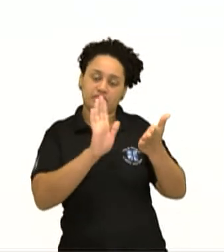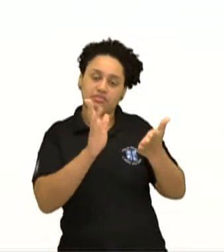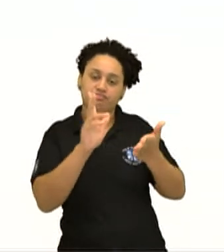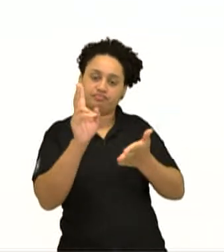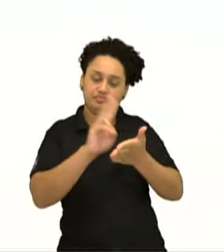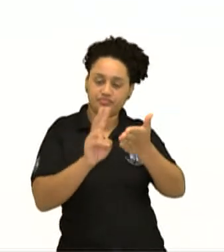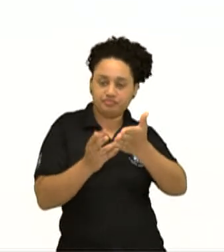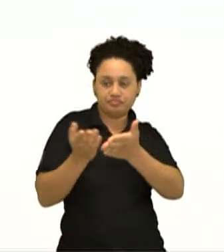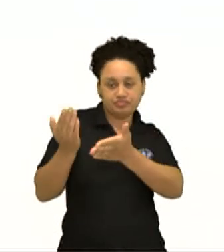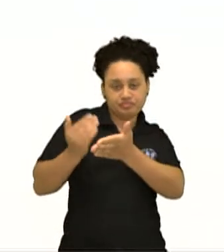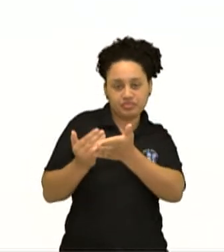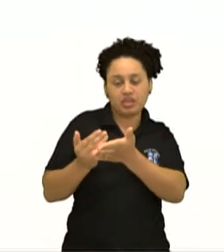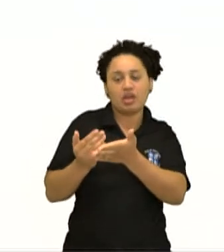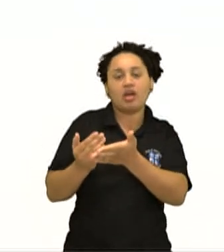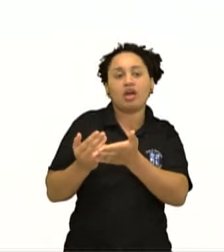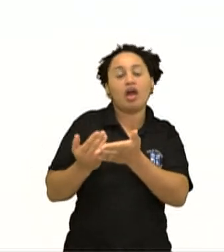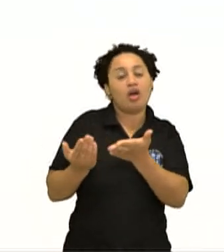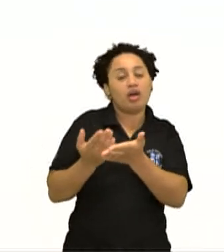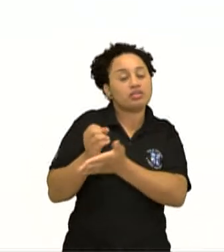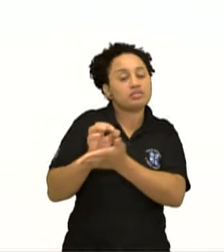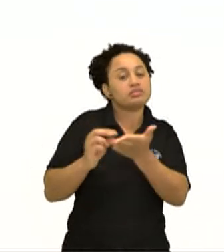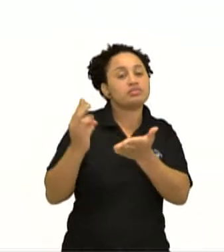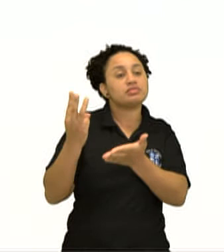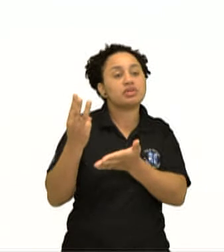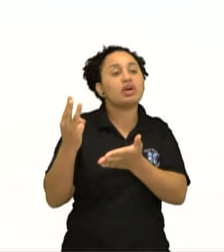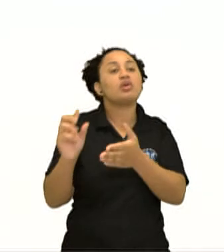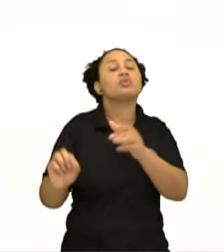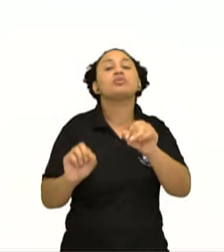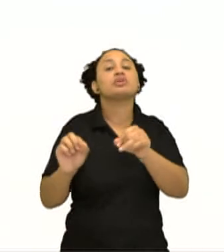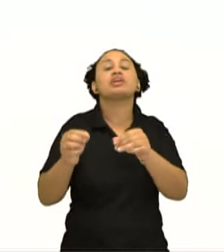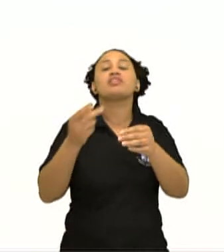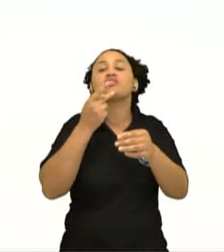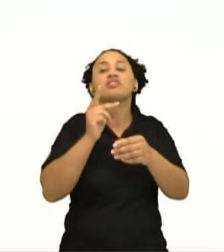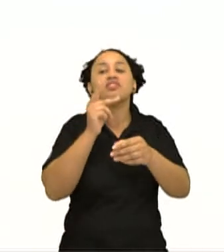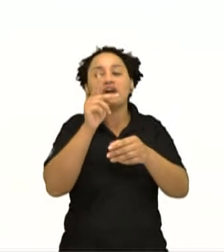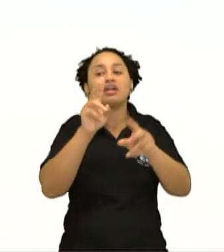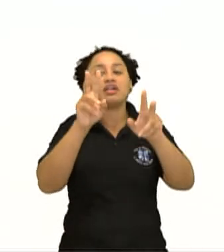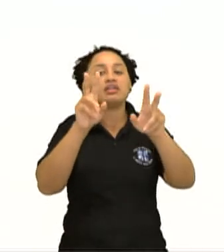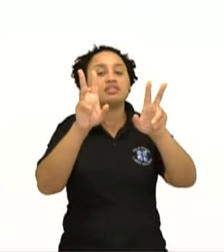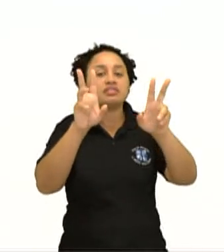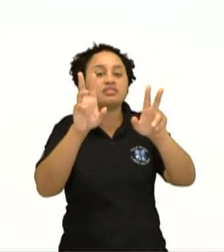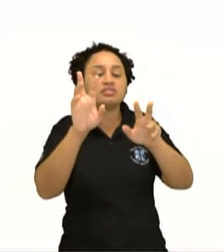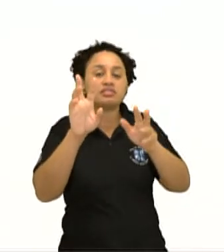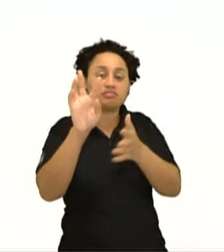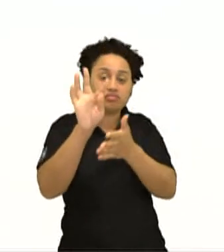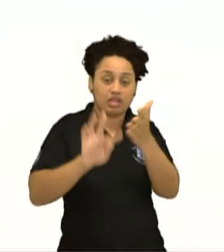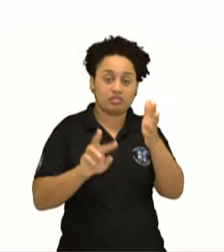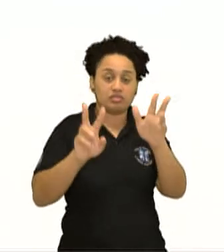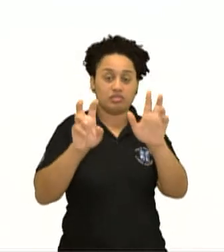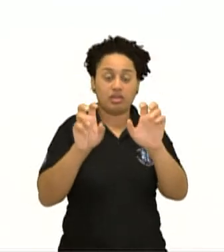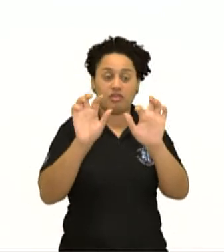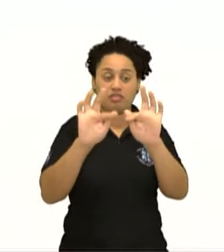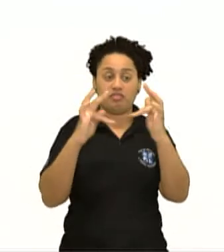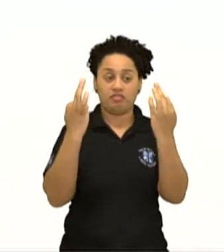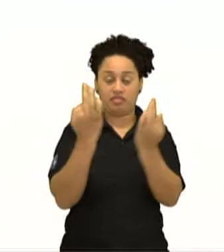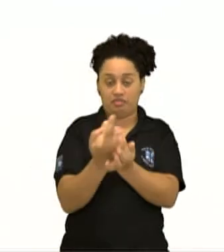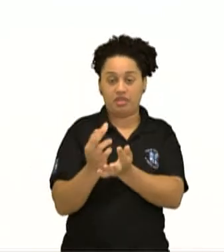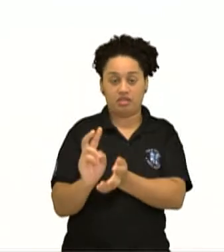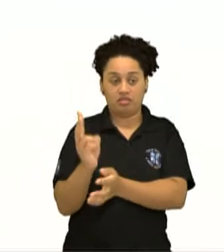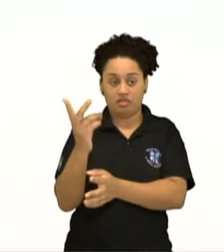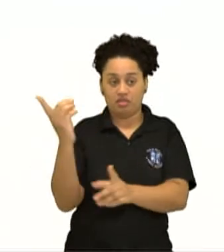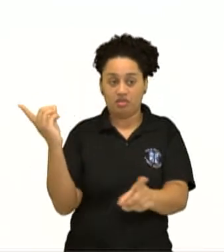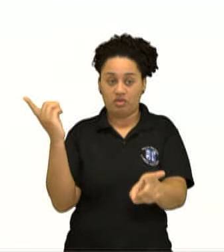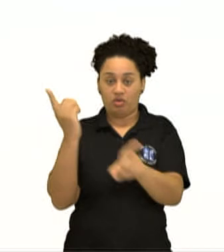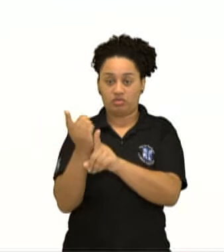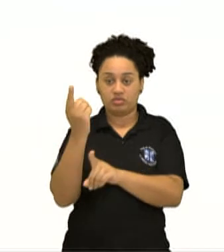de ler, de que habla o texto intitulado Família Venezolana se reencuentra em Peru?